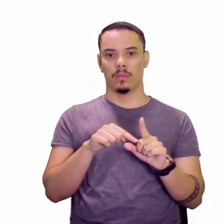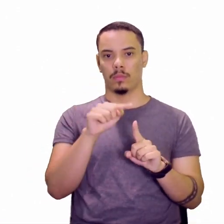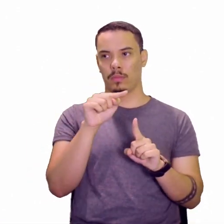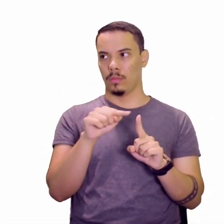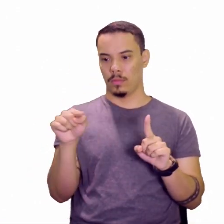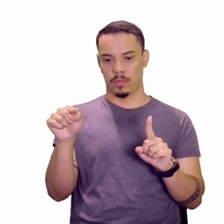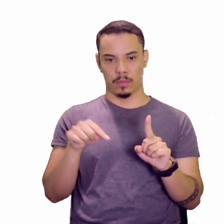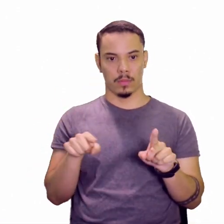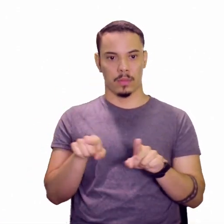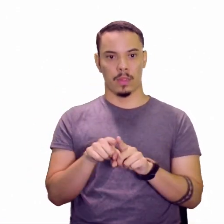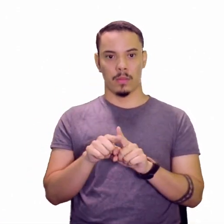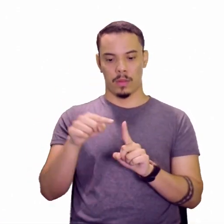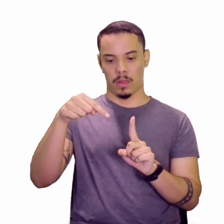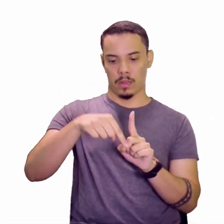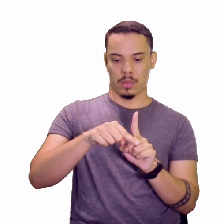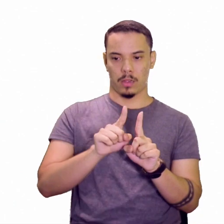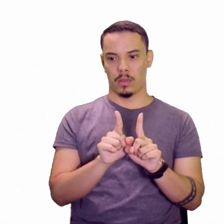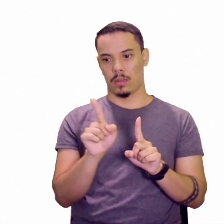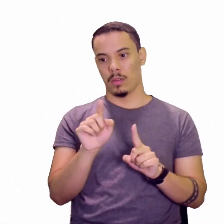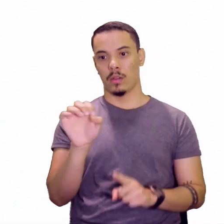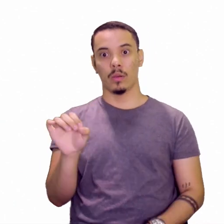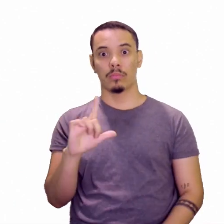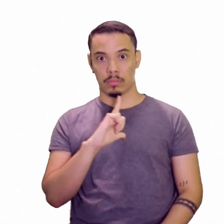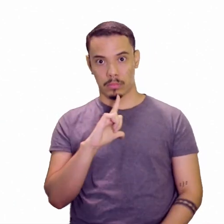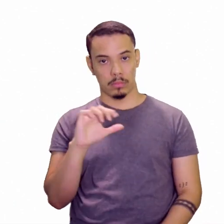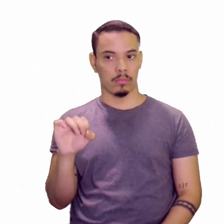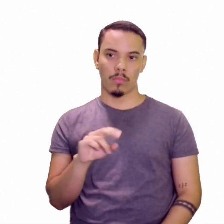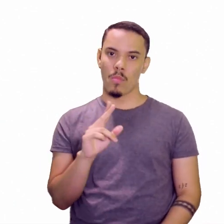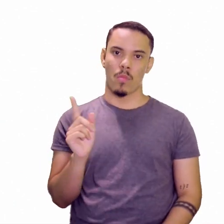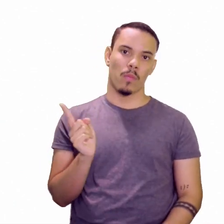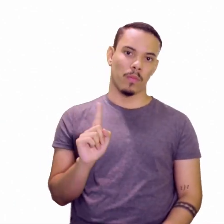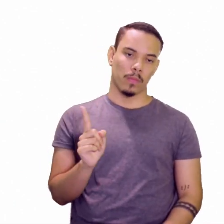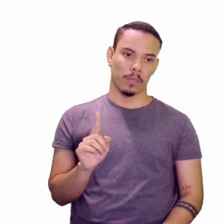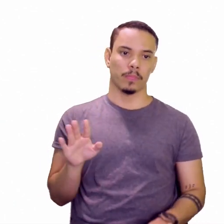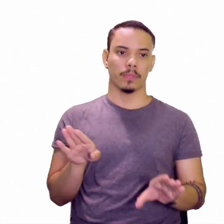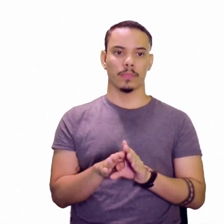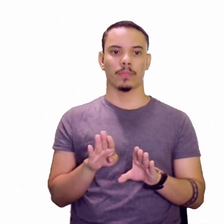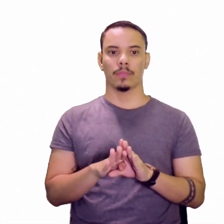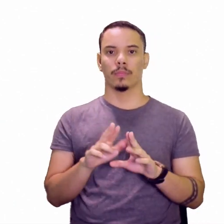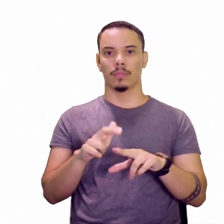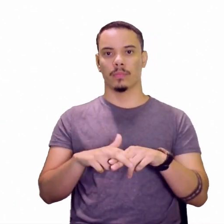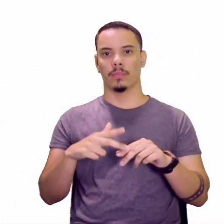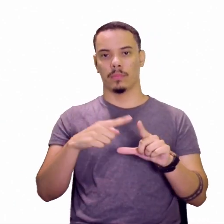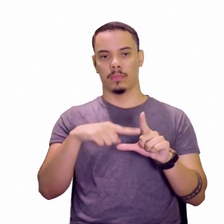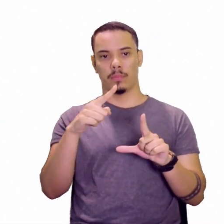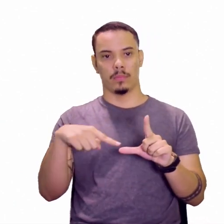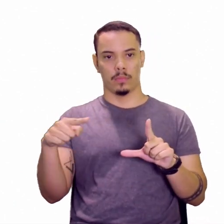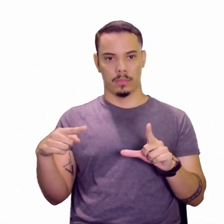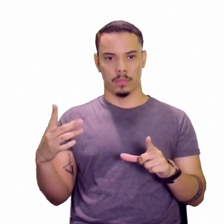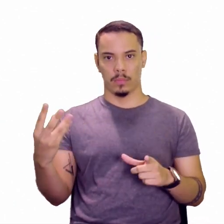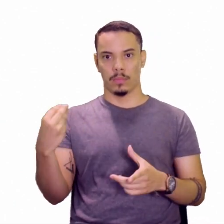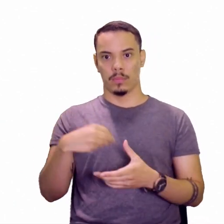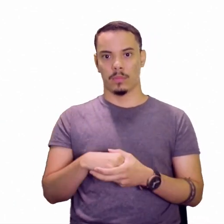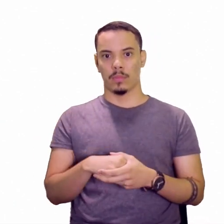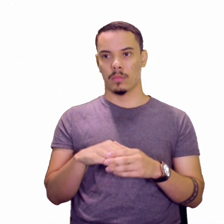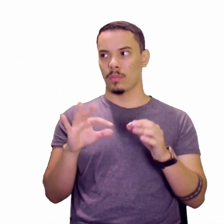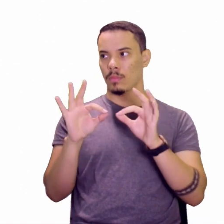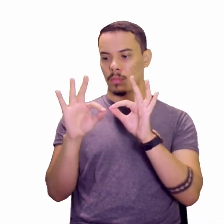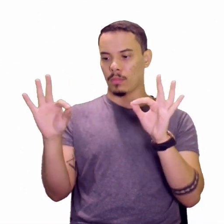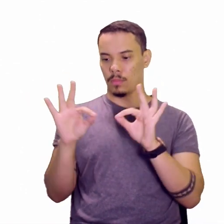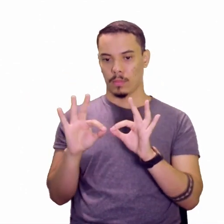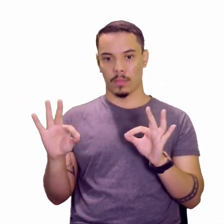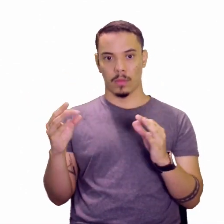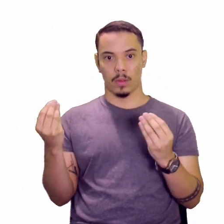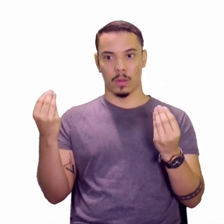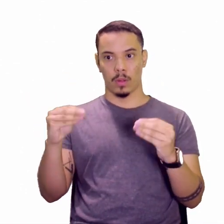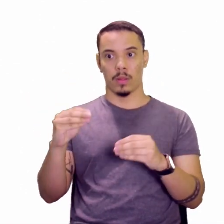né? Inclinação da reta, se tem inclinação ou não, certo? E o gráfico é a montagem lá de dois eixos, que você coloca num deles